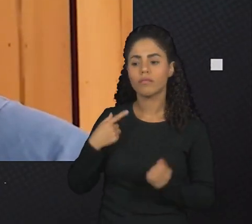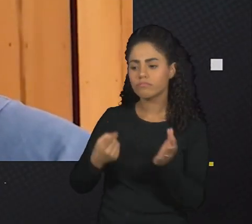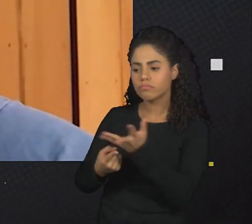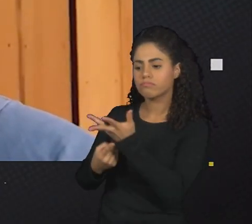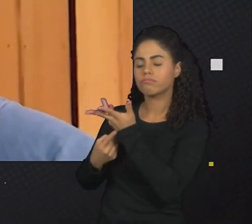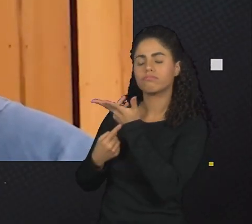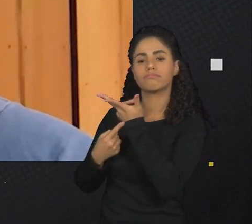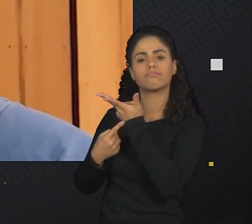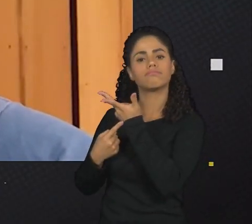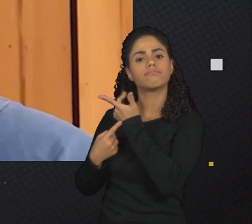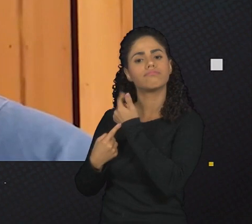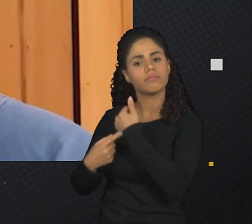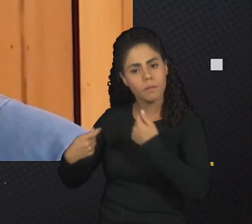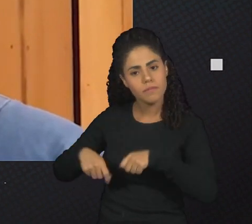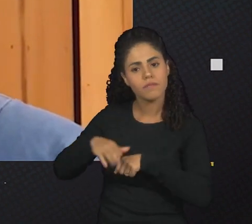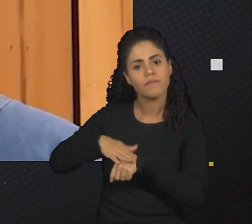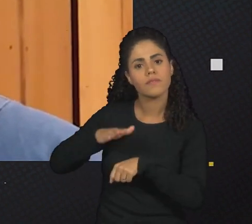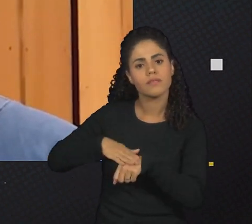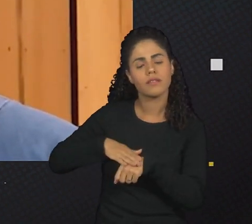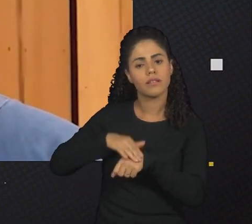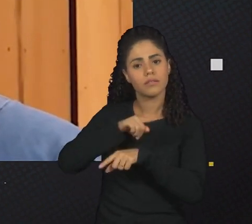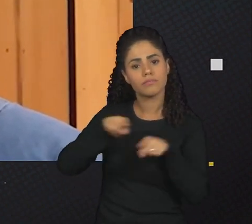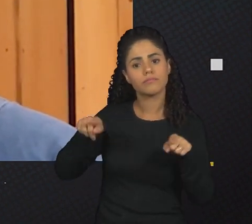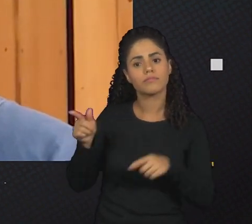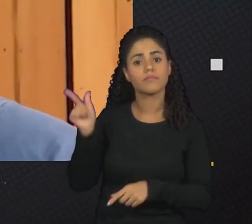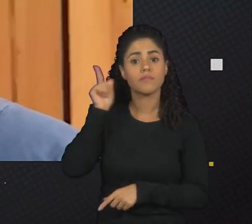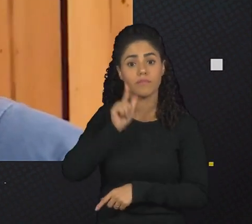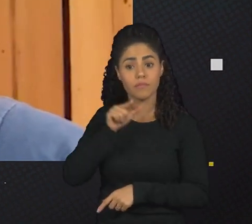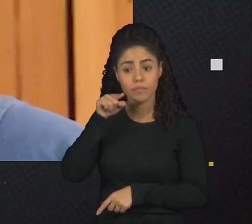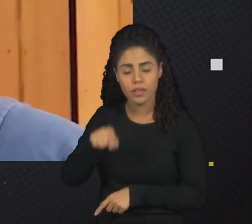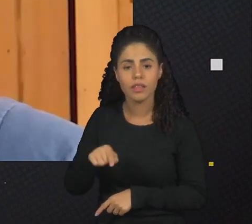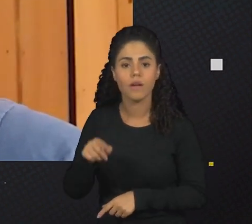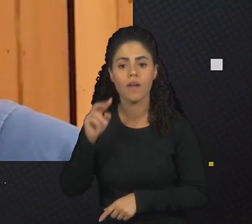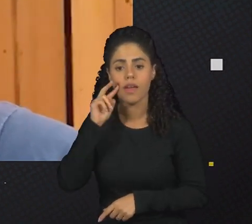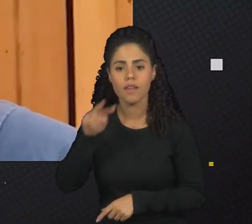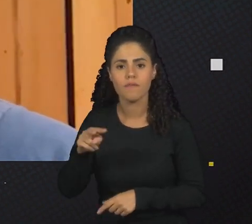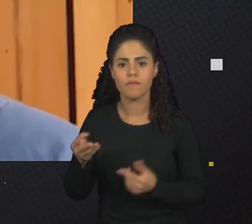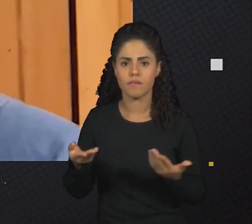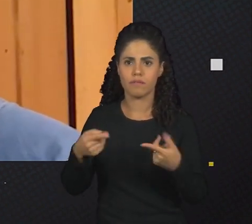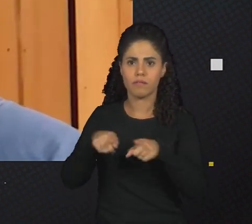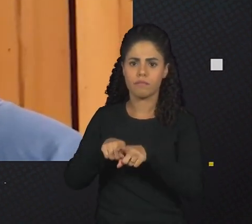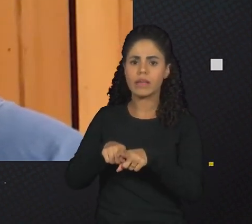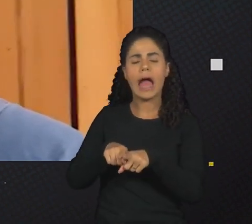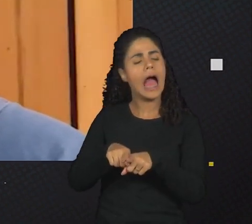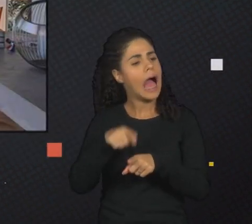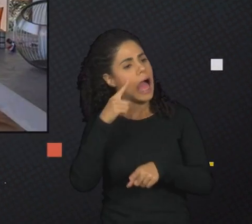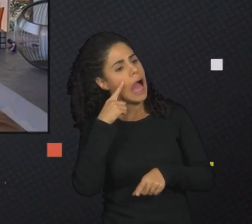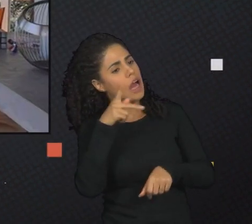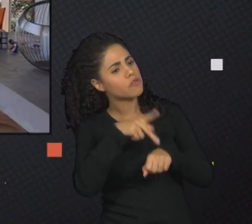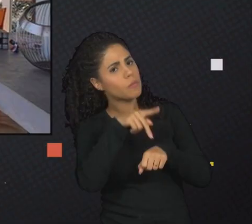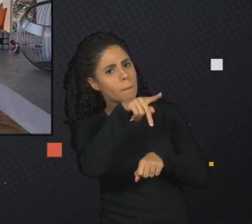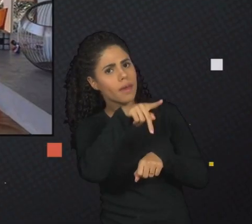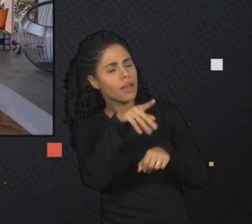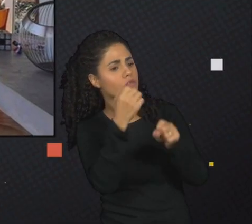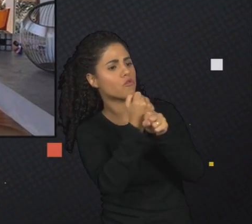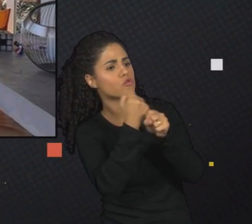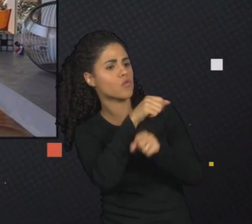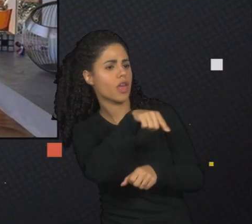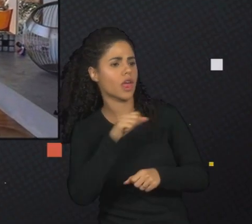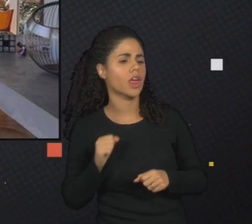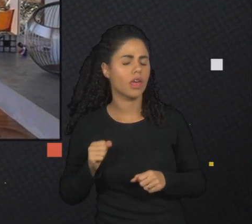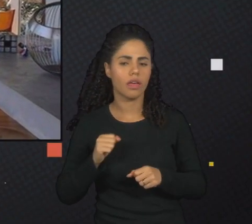artisticamente, do que precisava ser feito, sabe? Ele via uma pedra e falava assim, eu vou construir minha casa aqui,